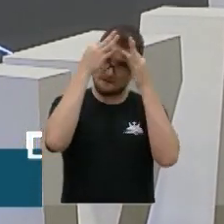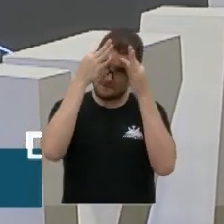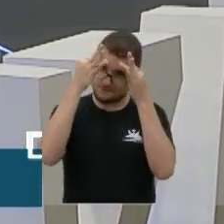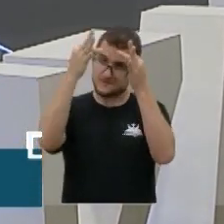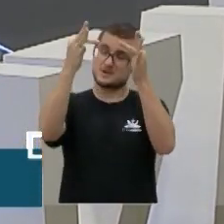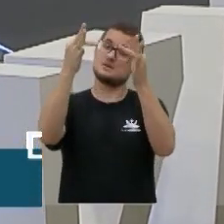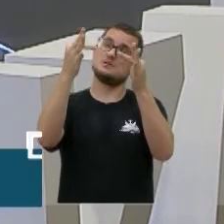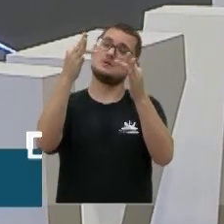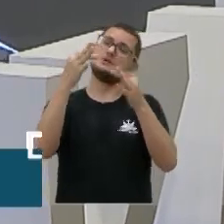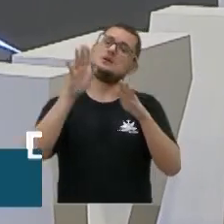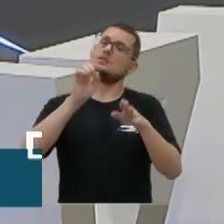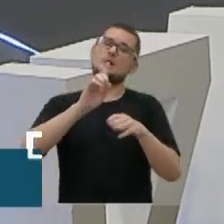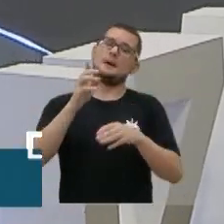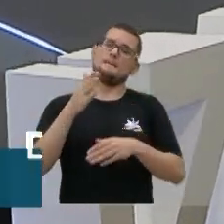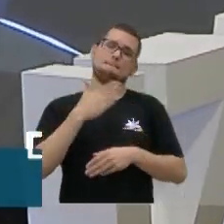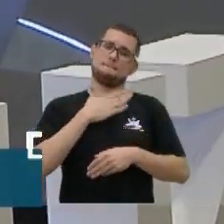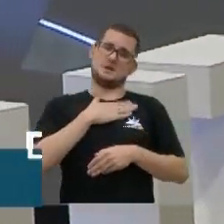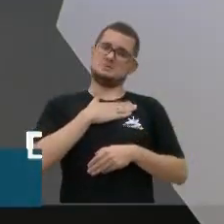mim.